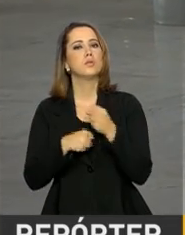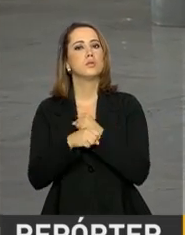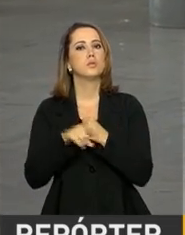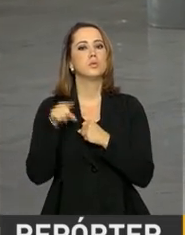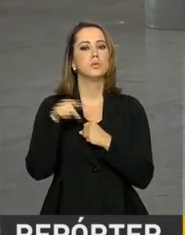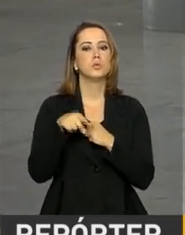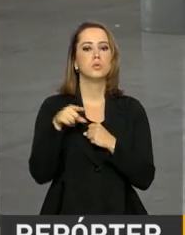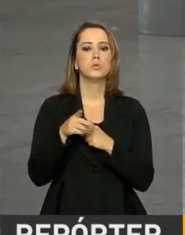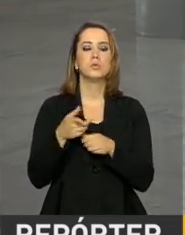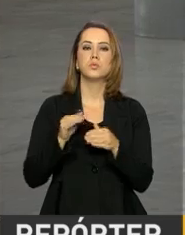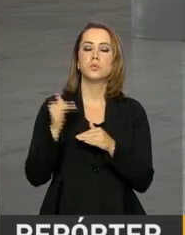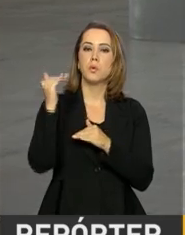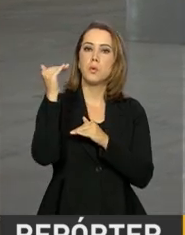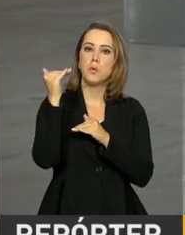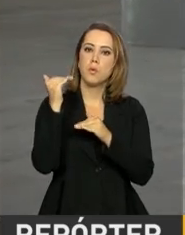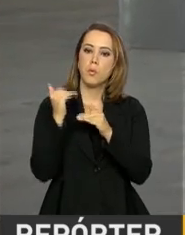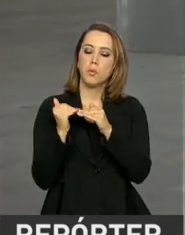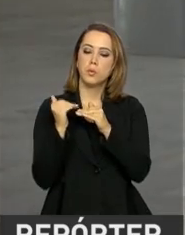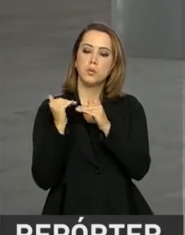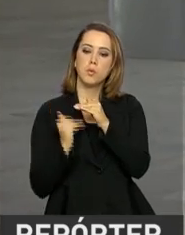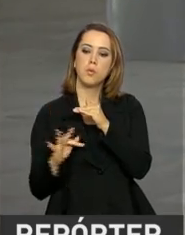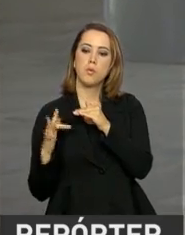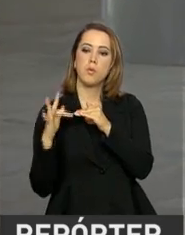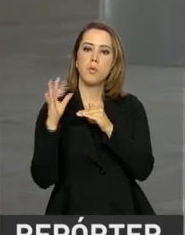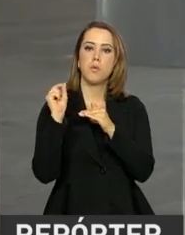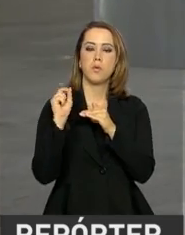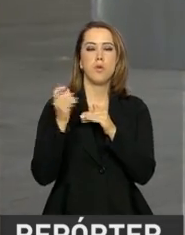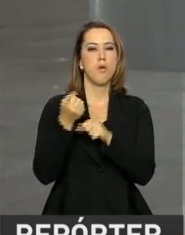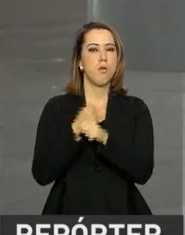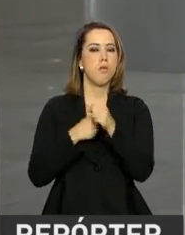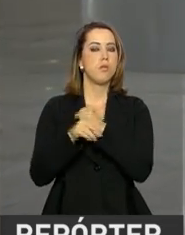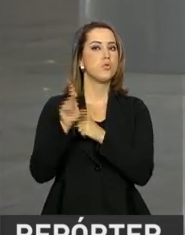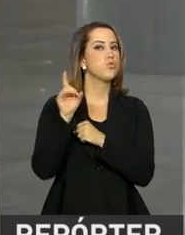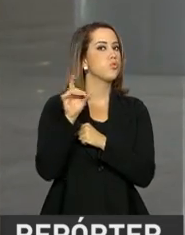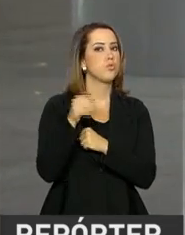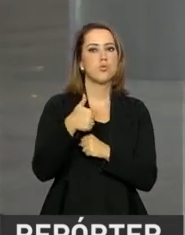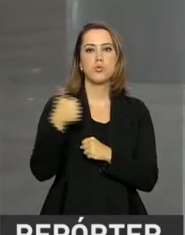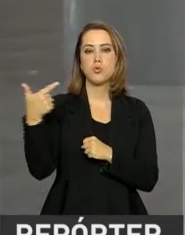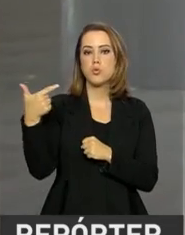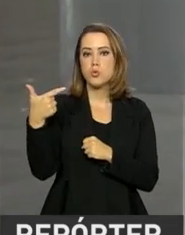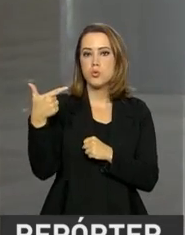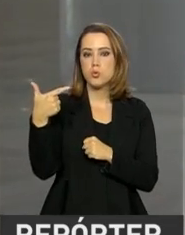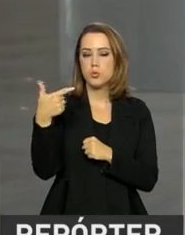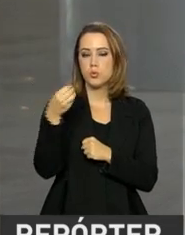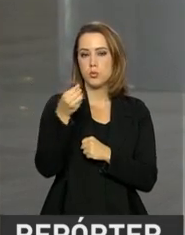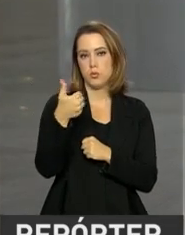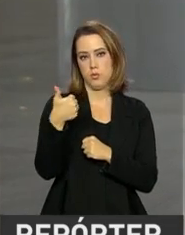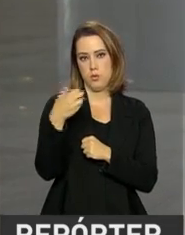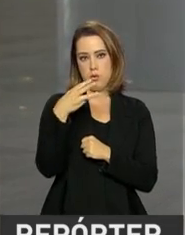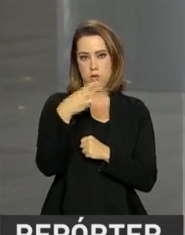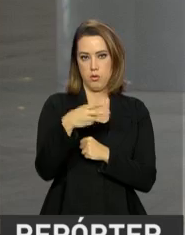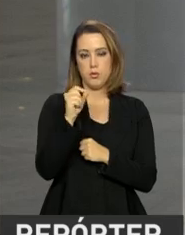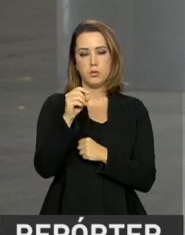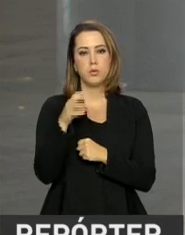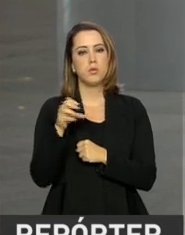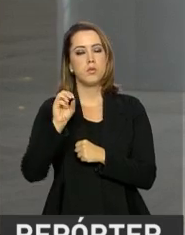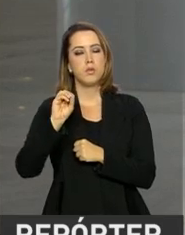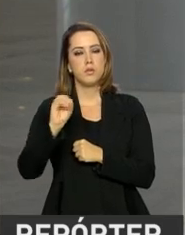para o mês de junho foi mais baixo do que neste mês foi em 2013 quando registrou uma variação de preços de